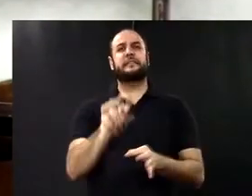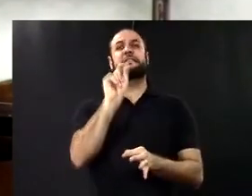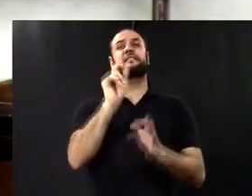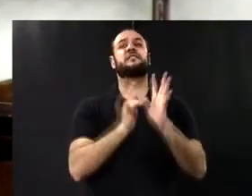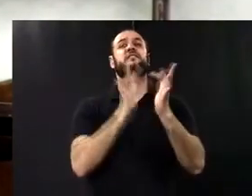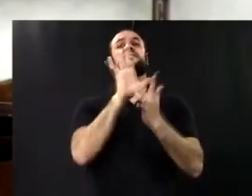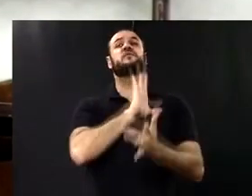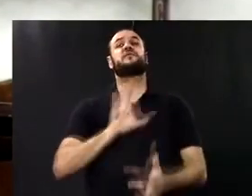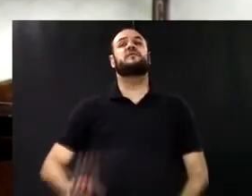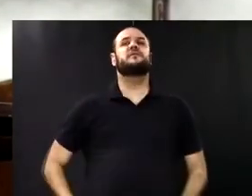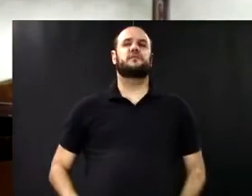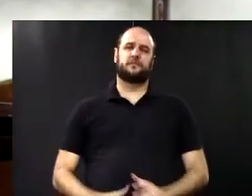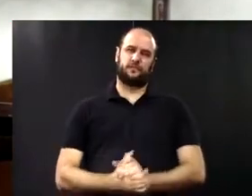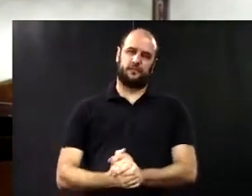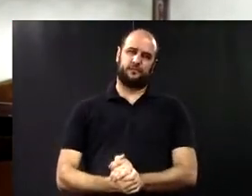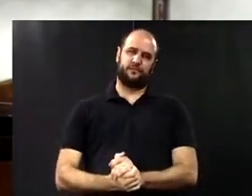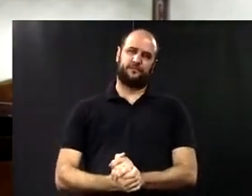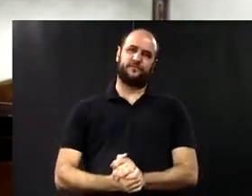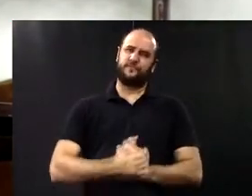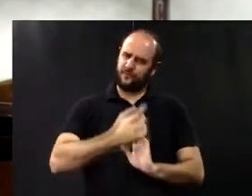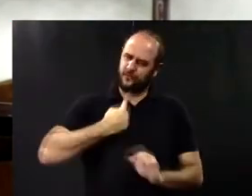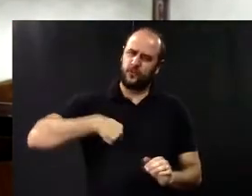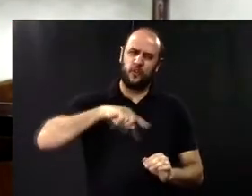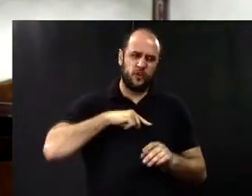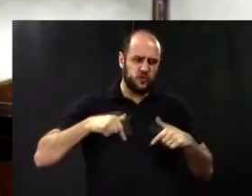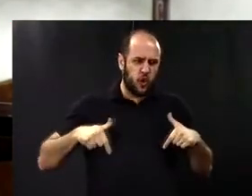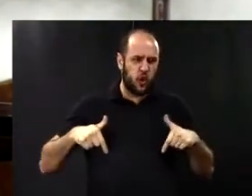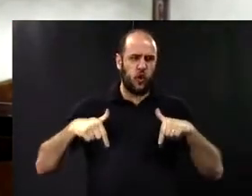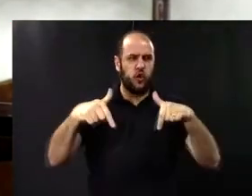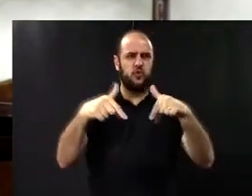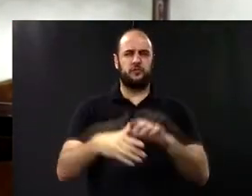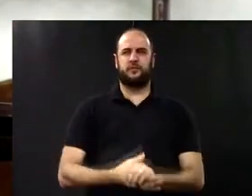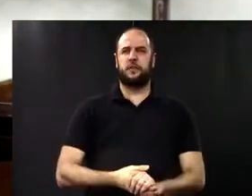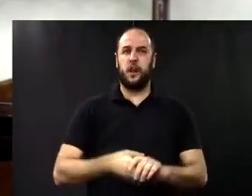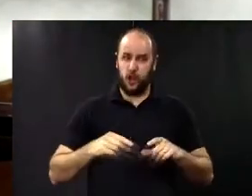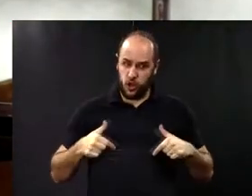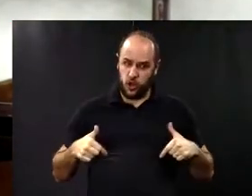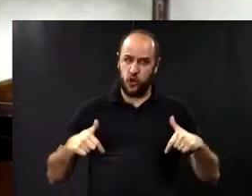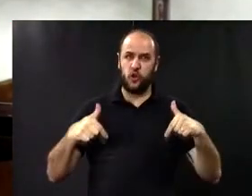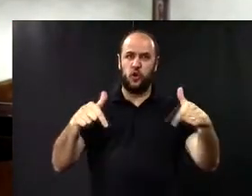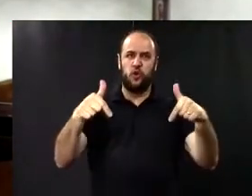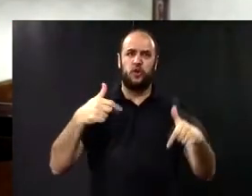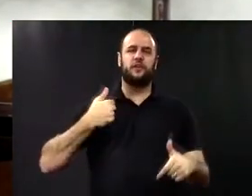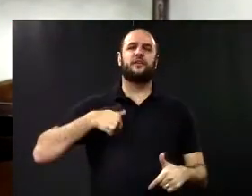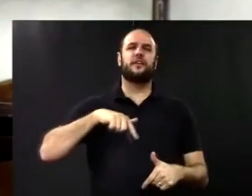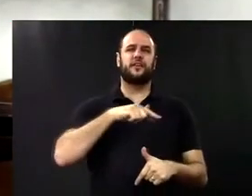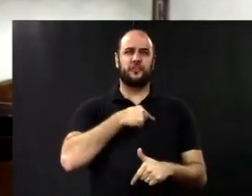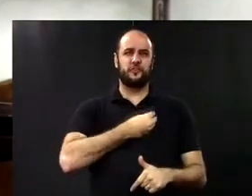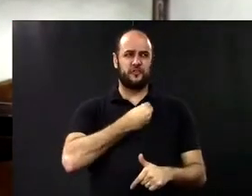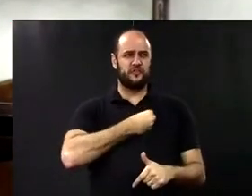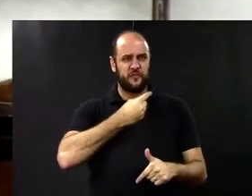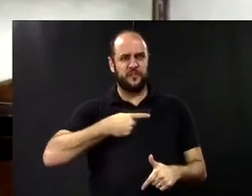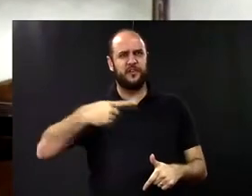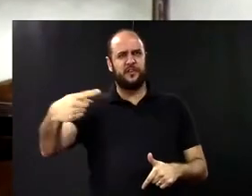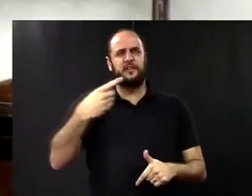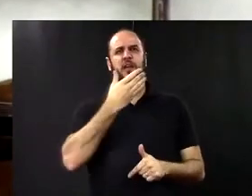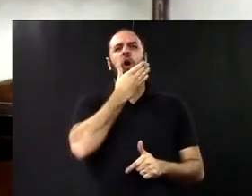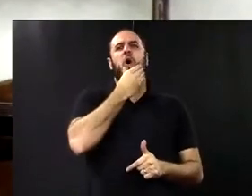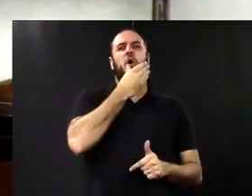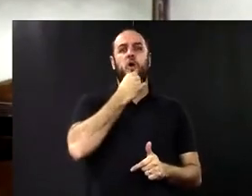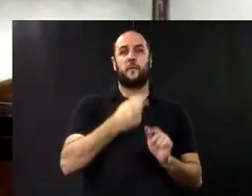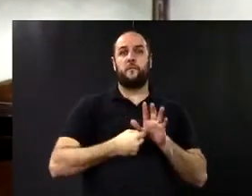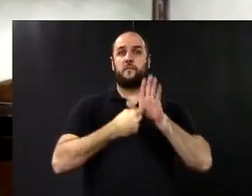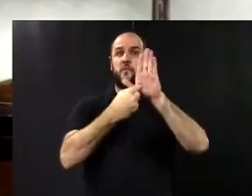Jesus. E nós estamos numa grande maratona, e nessa maratona que estamos percorrendo, o autor nos mostra